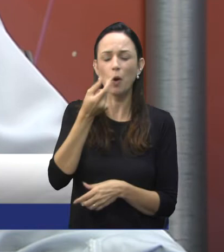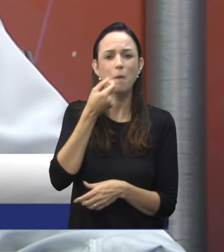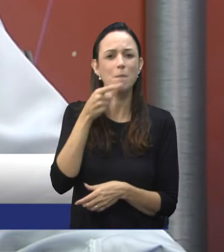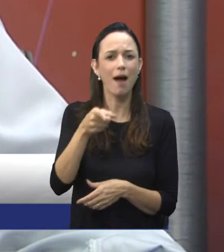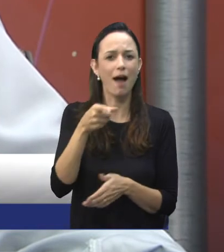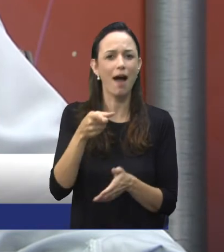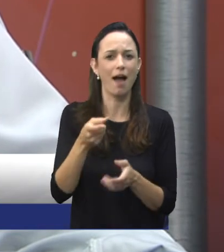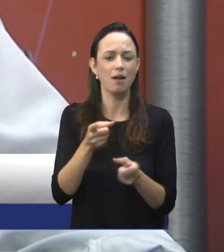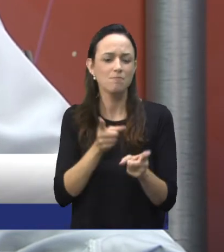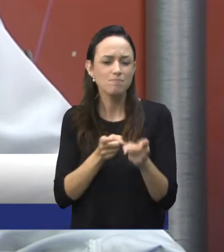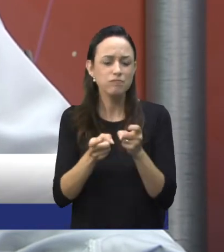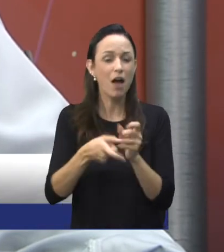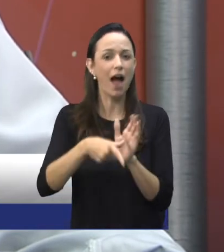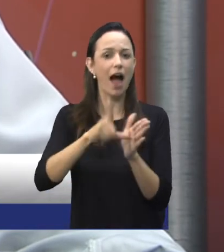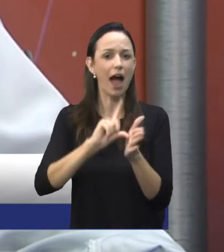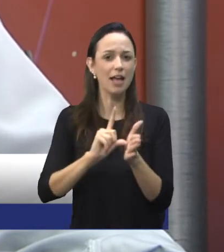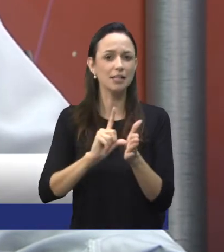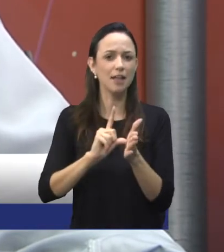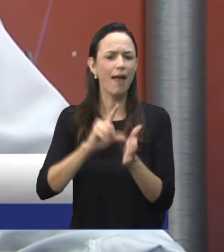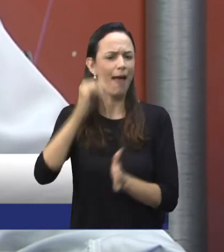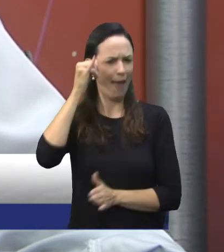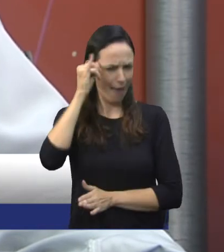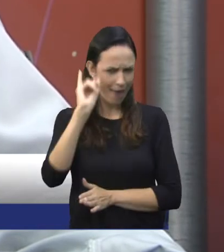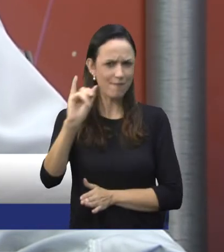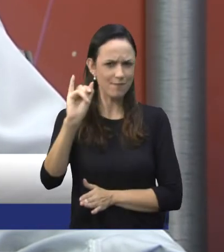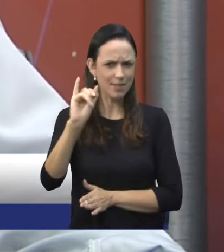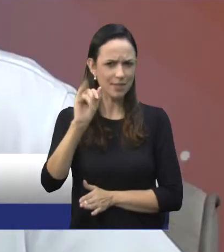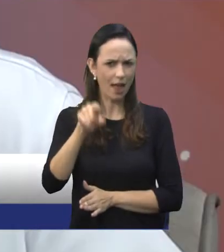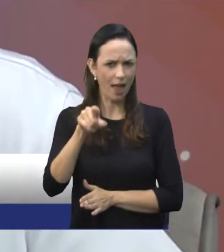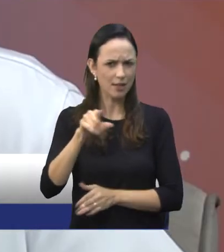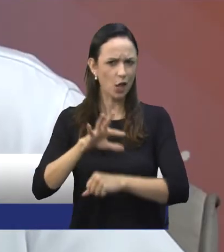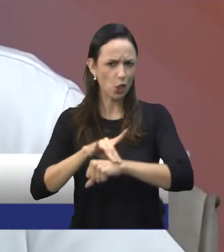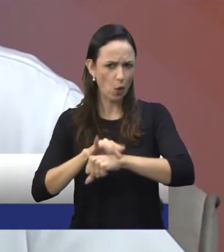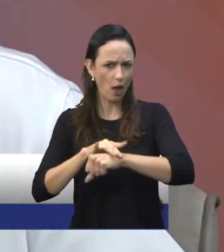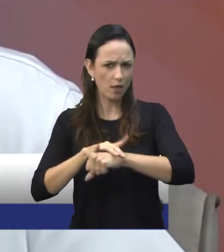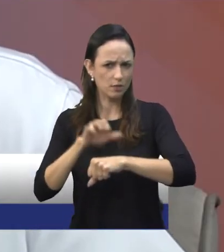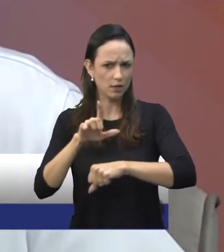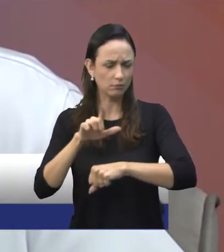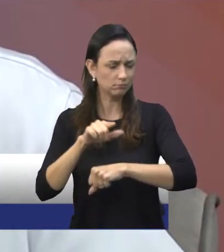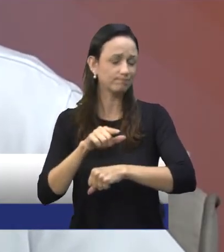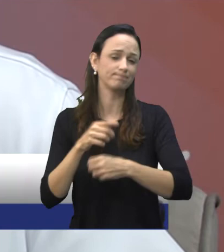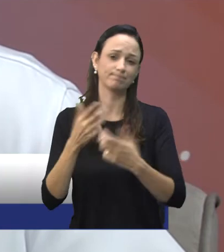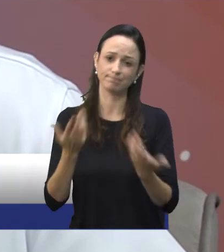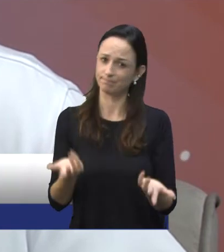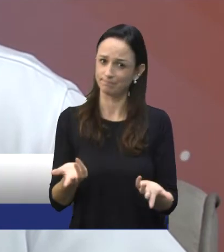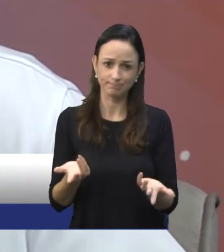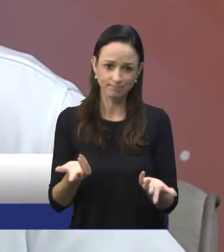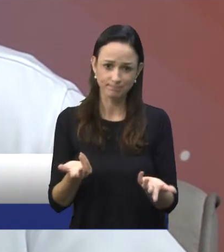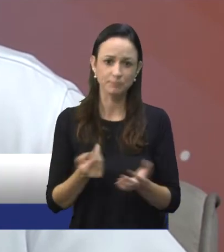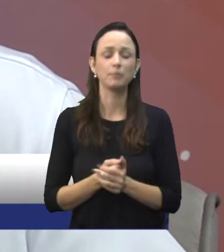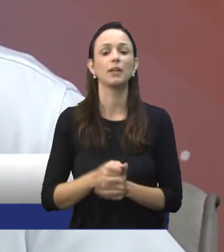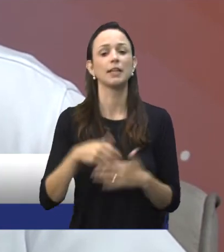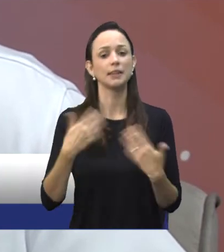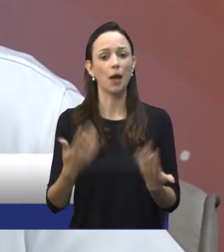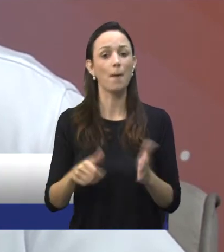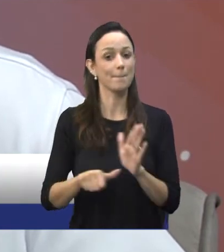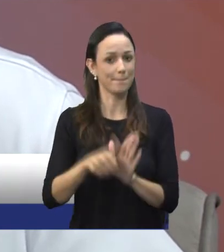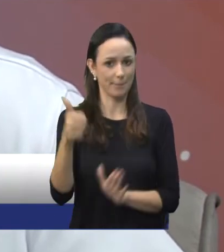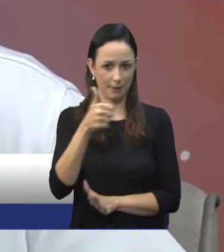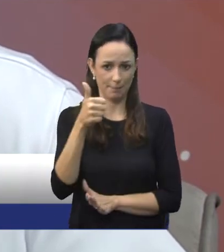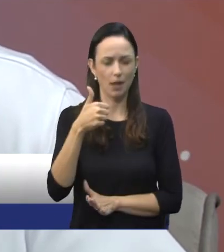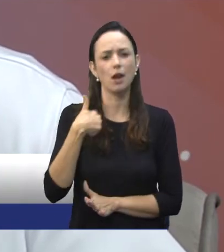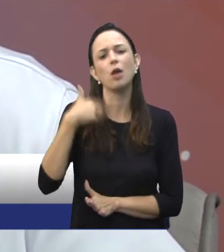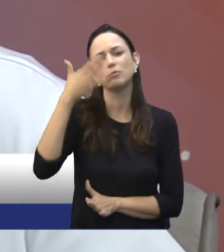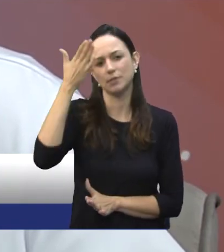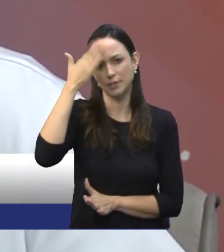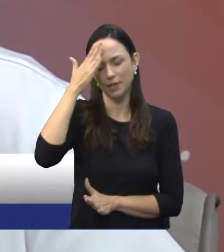prévio evitasse a leptospirose. Primeiramente, e sei que é muito difícil porque